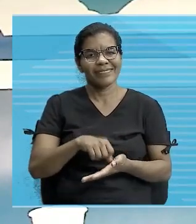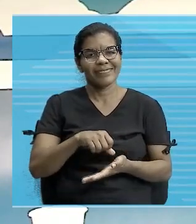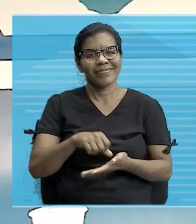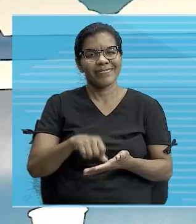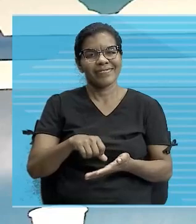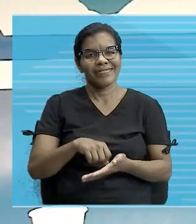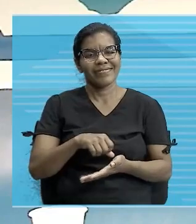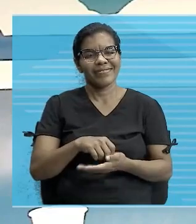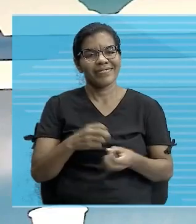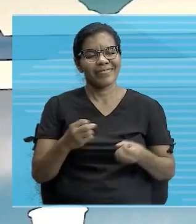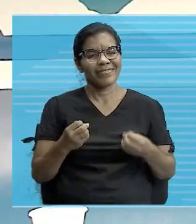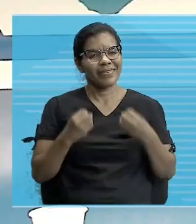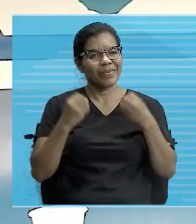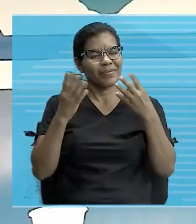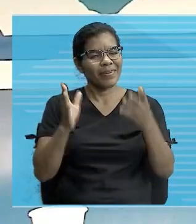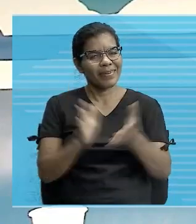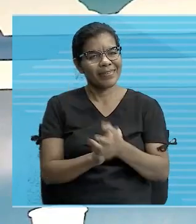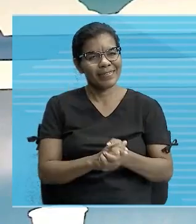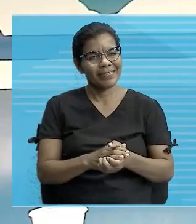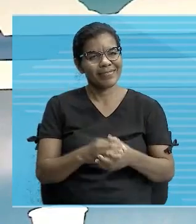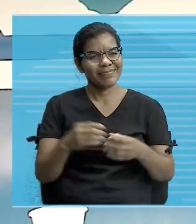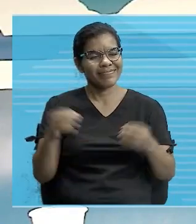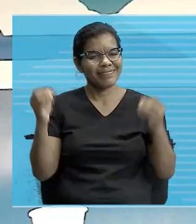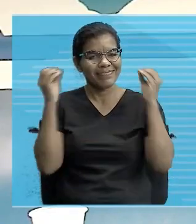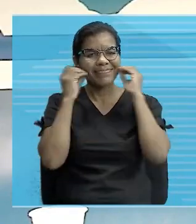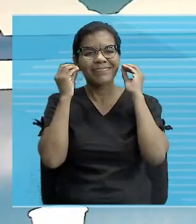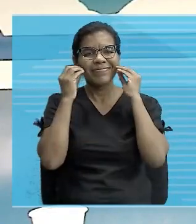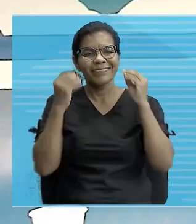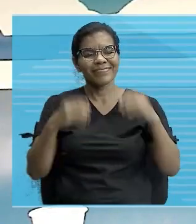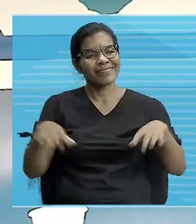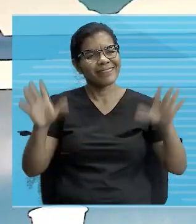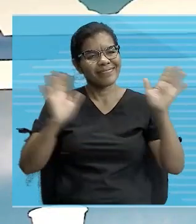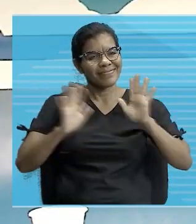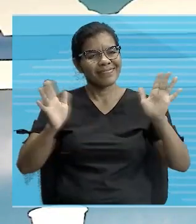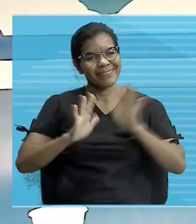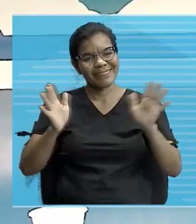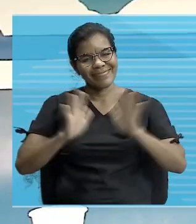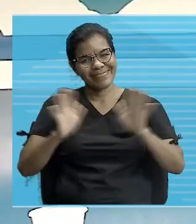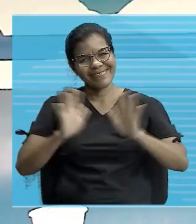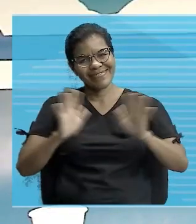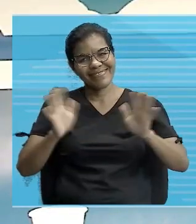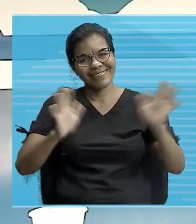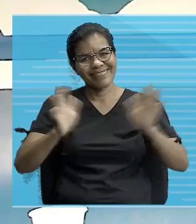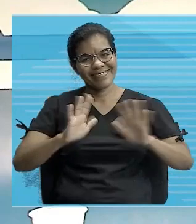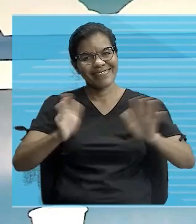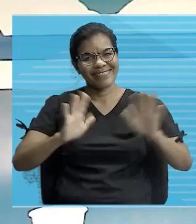né? De boa na Lagoa! Um cheirinho. Até a próxima semana, viu?